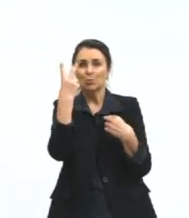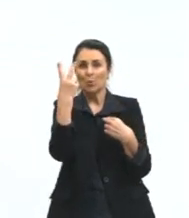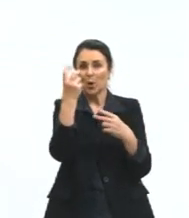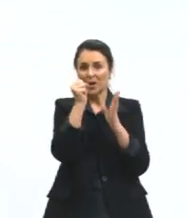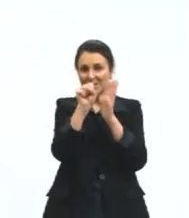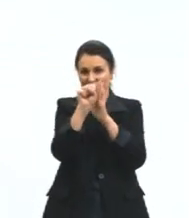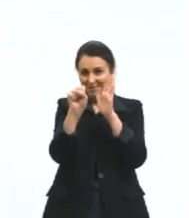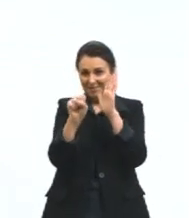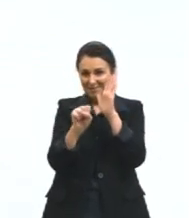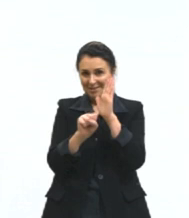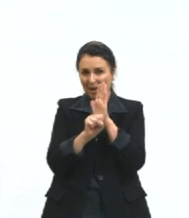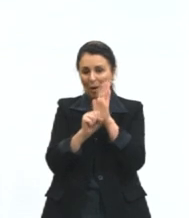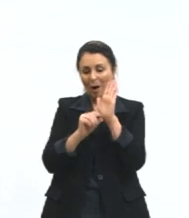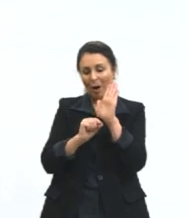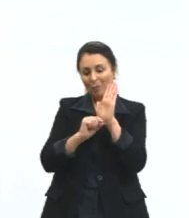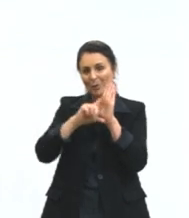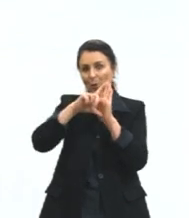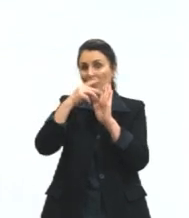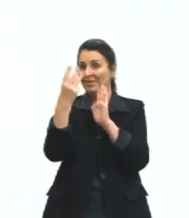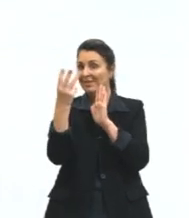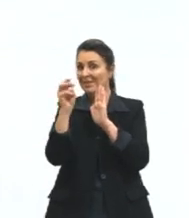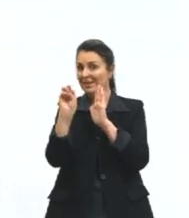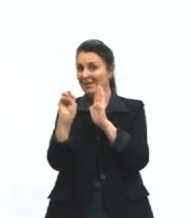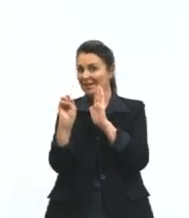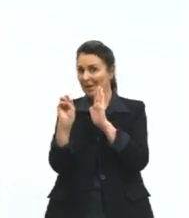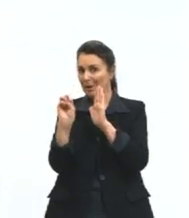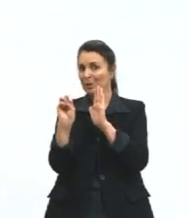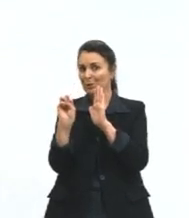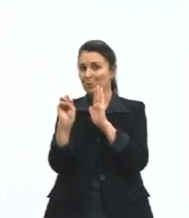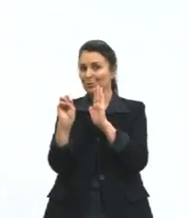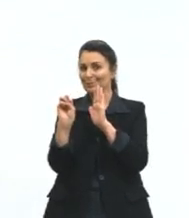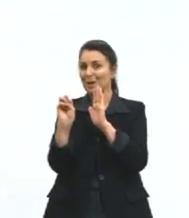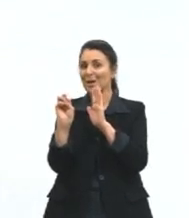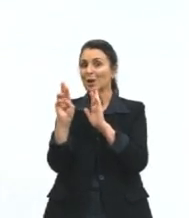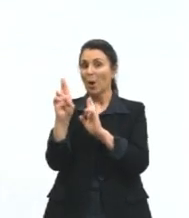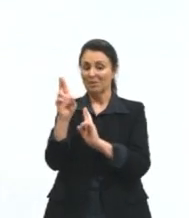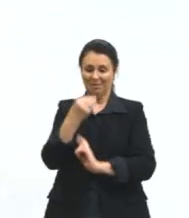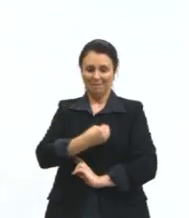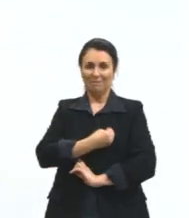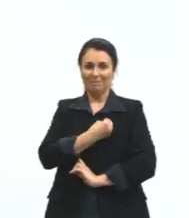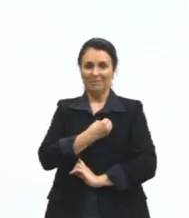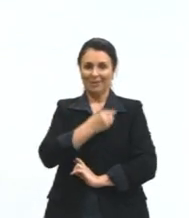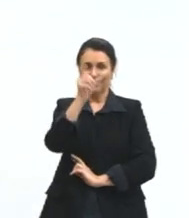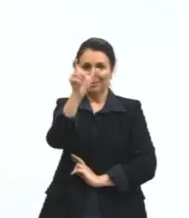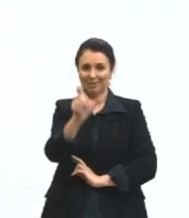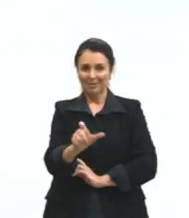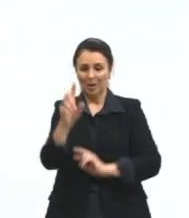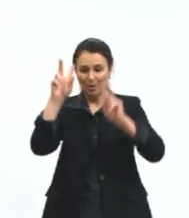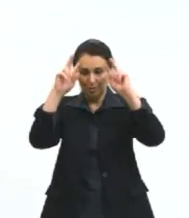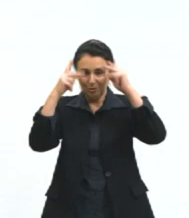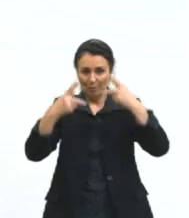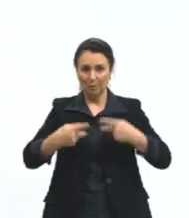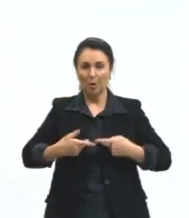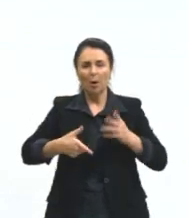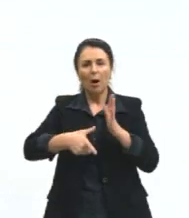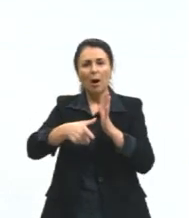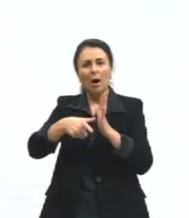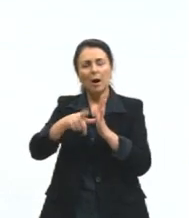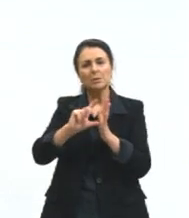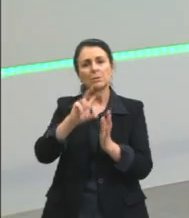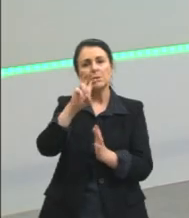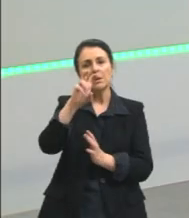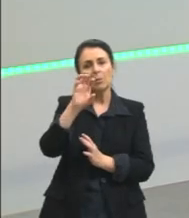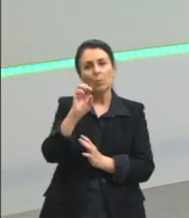de 30 anos, gente, 30 anos na nossa expectativa de vida, né, expectativa de vida humana. Antes era de